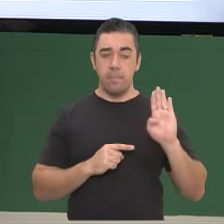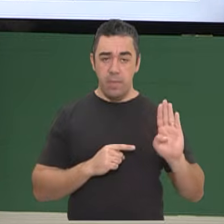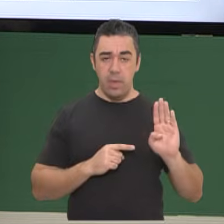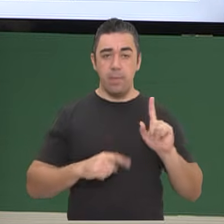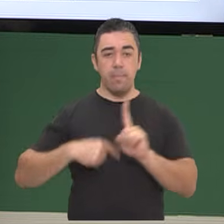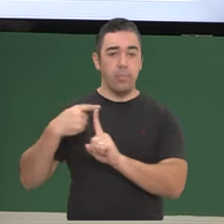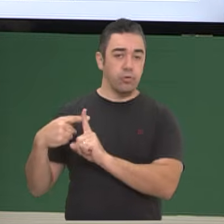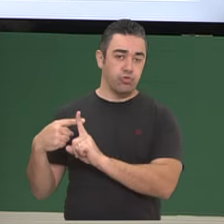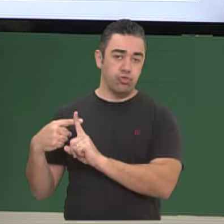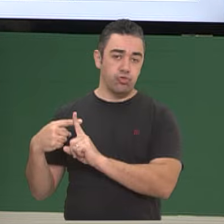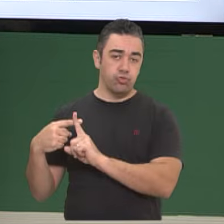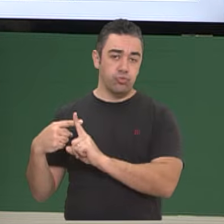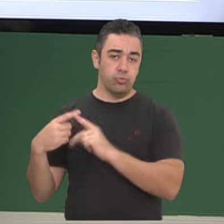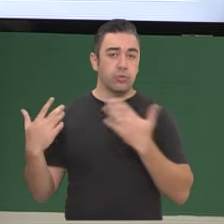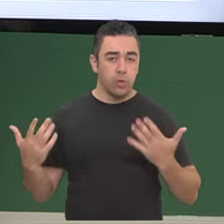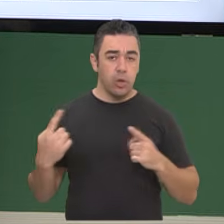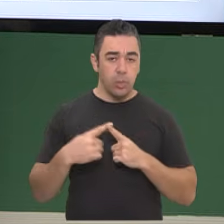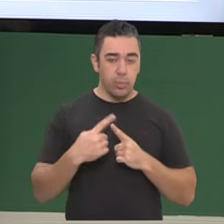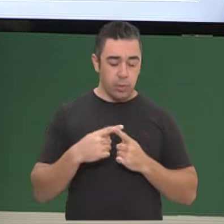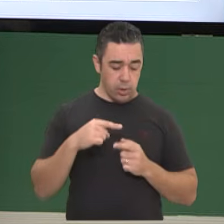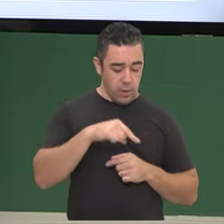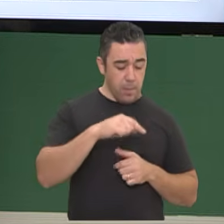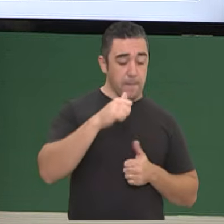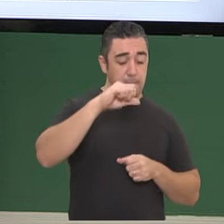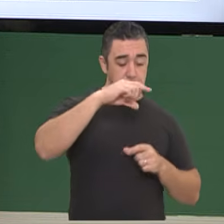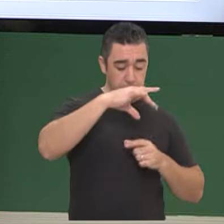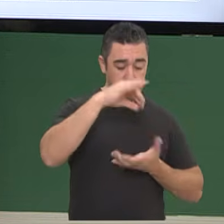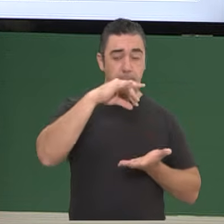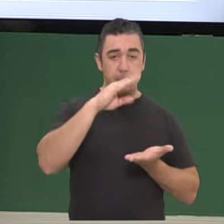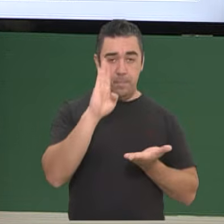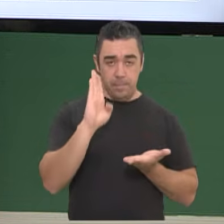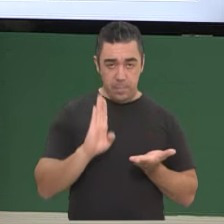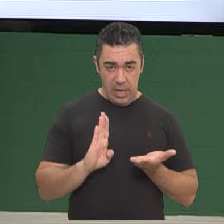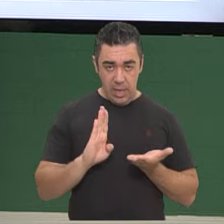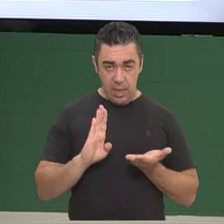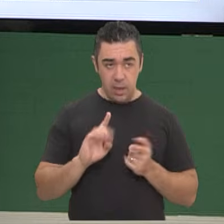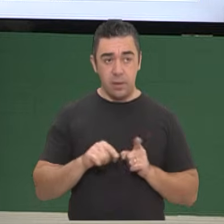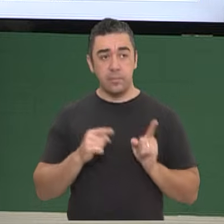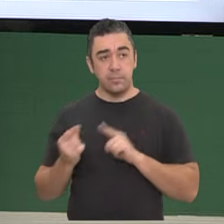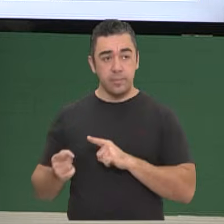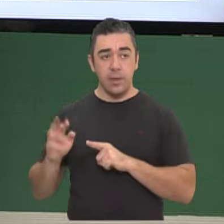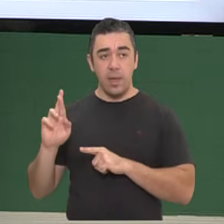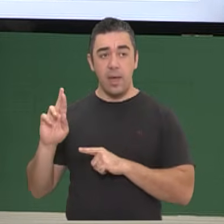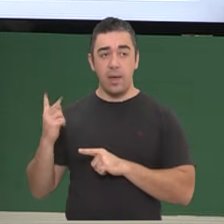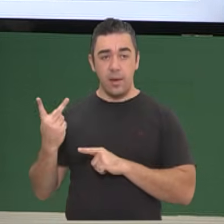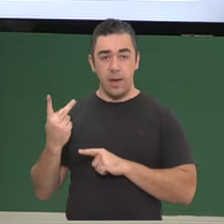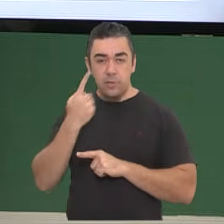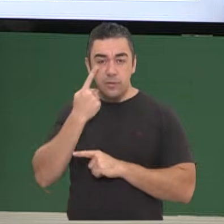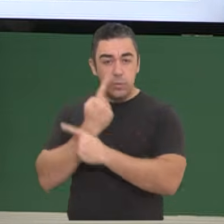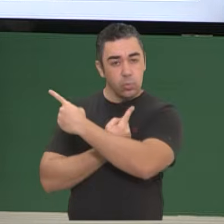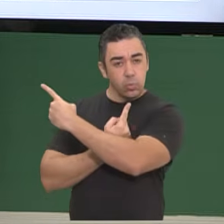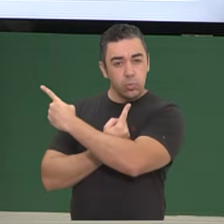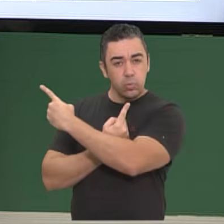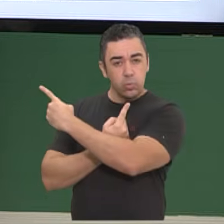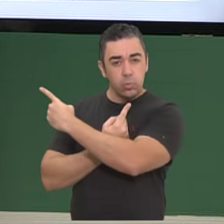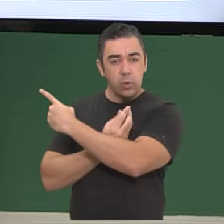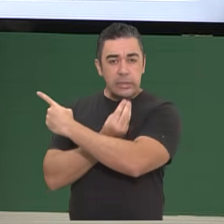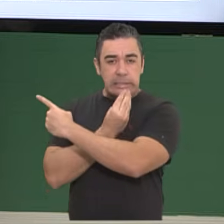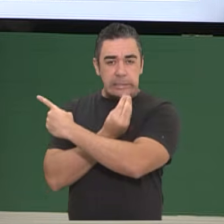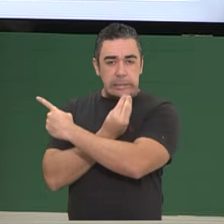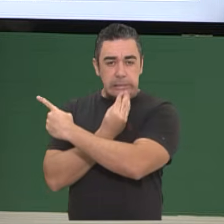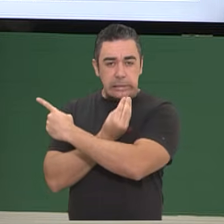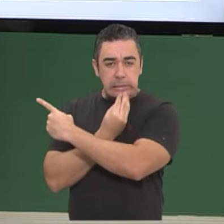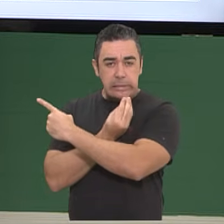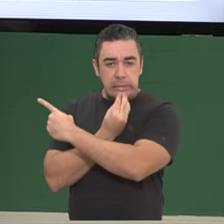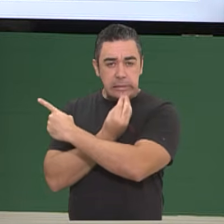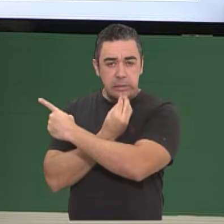B positivo, porque ela reagiu com o B e reagiu com o fator RH. Tá? Então, no teste de tipagem, a gente continua fazendo igual